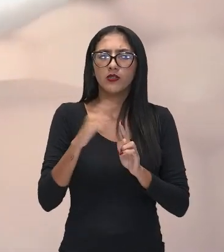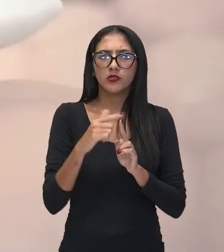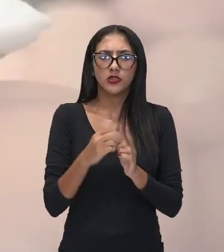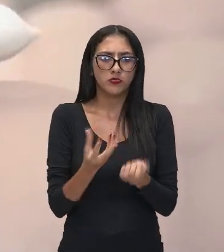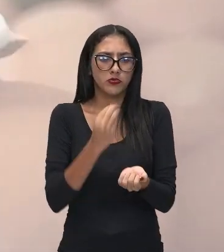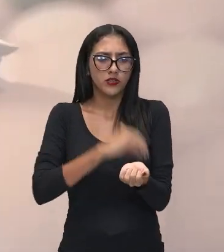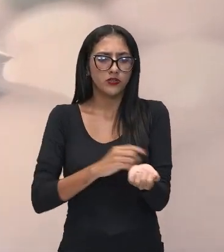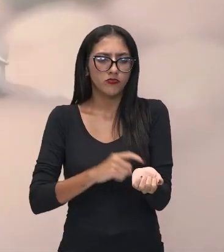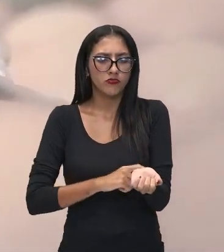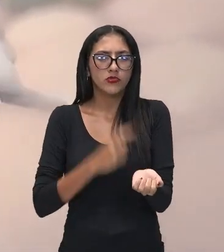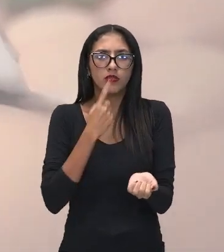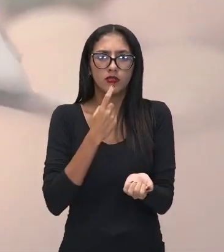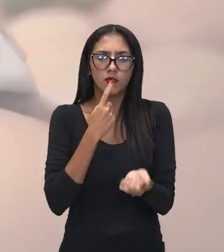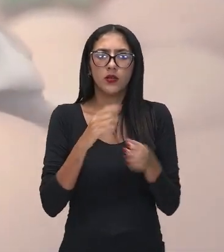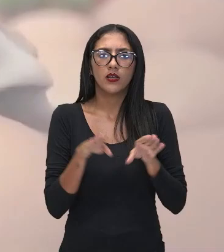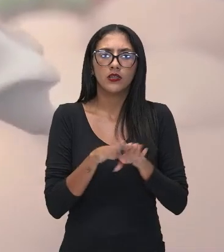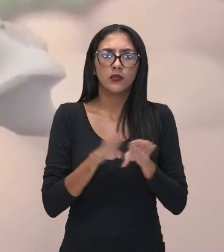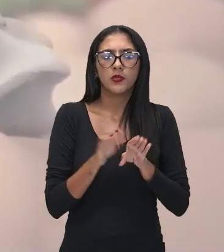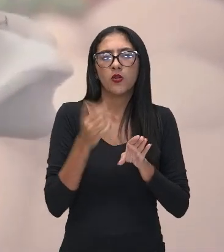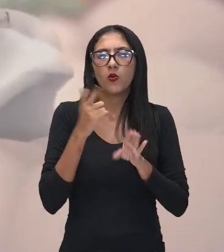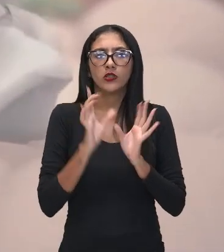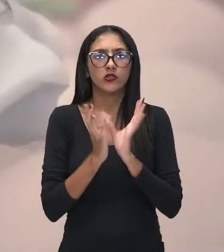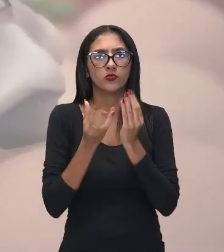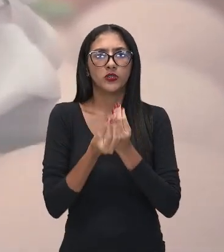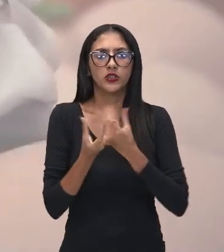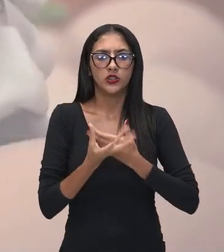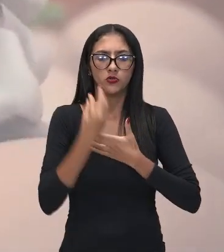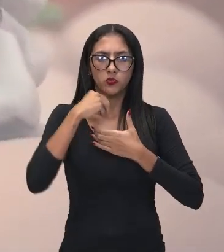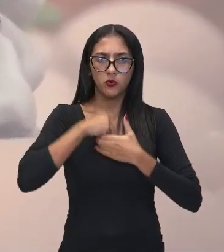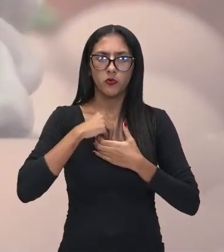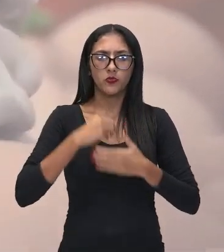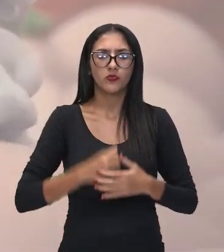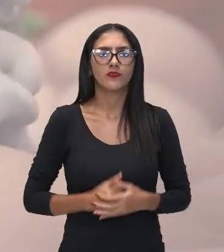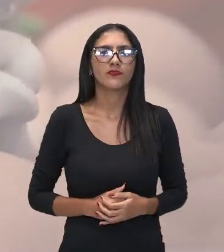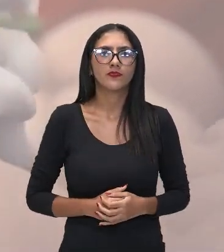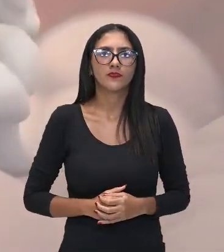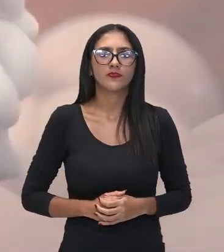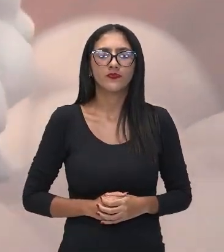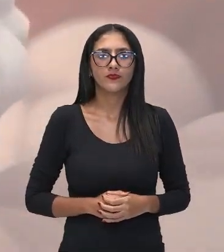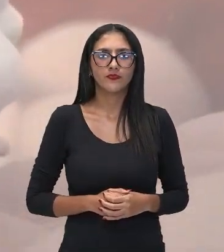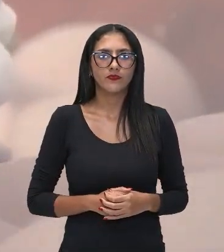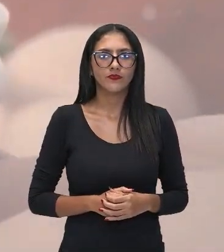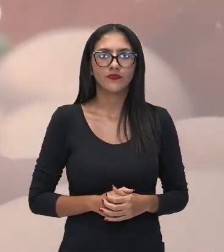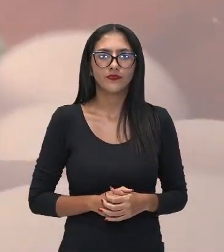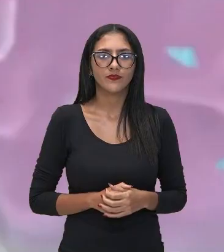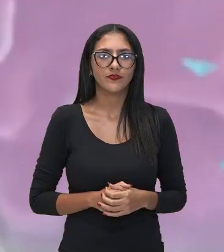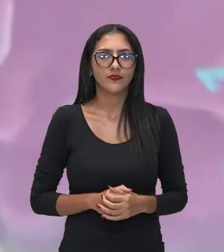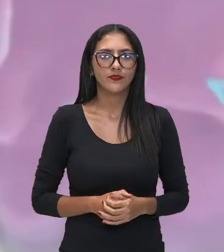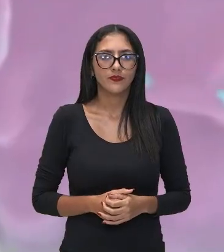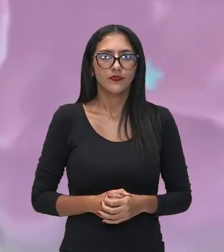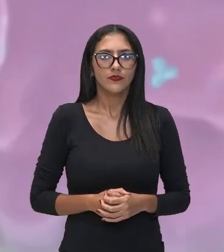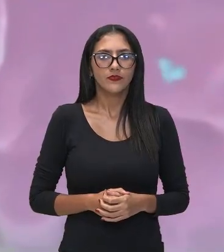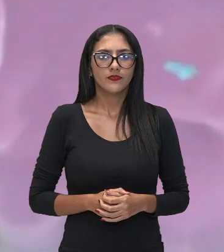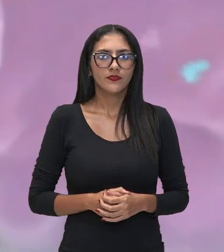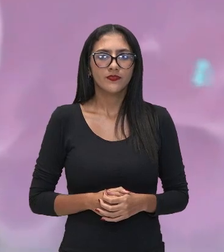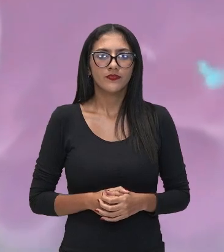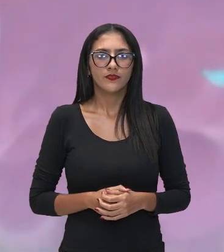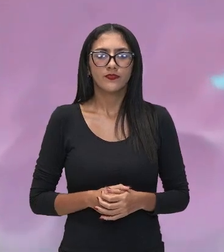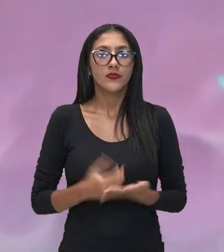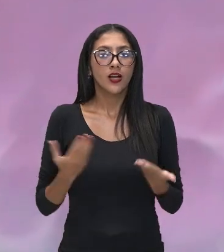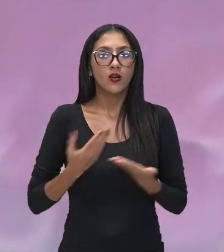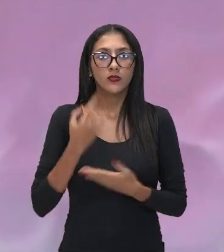em outros fluidos corporais. Agora a gente vai ver as